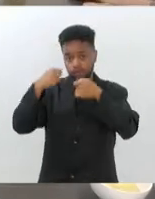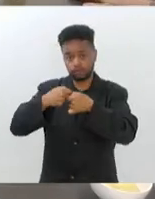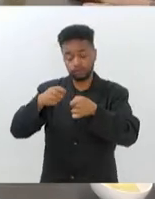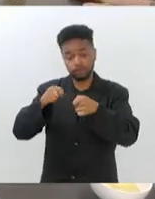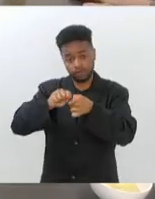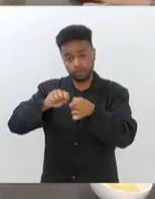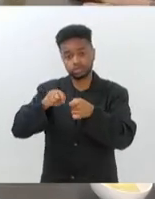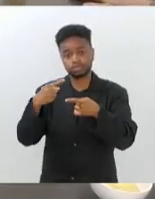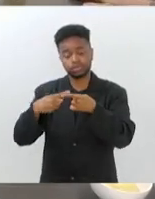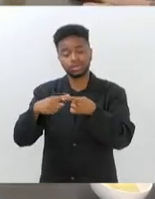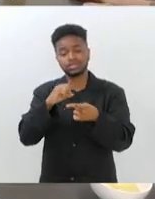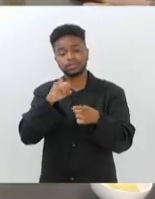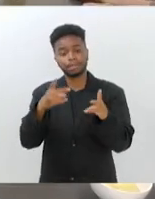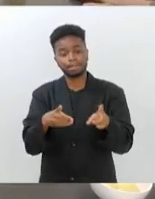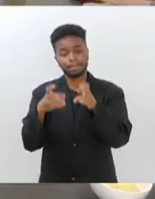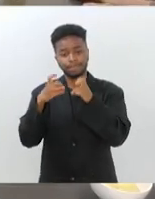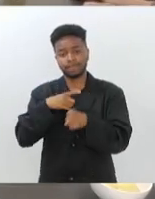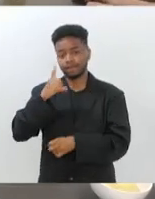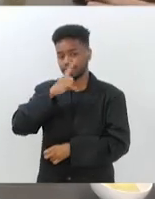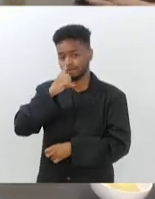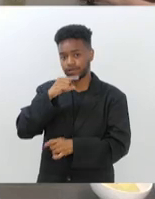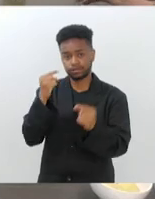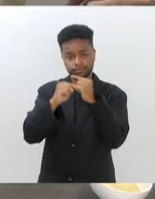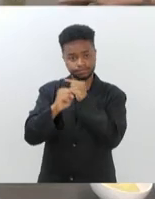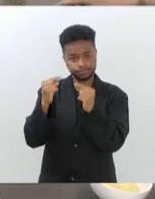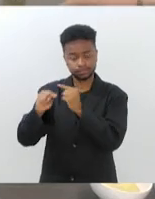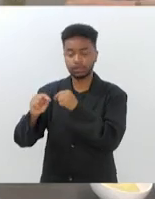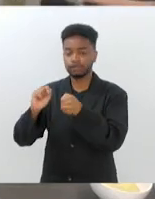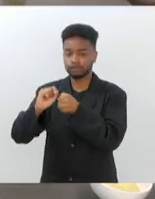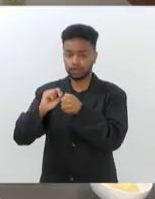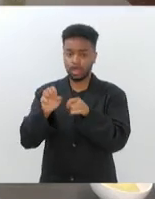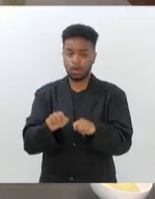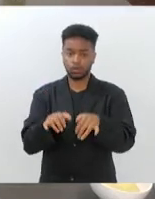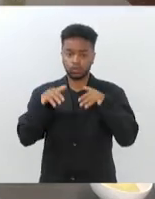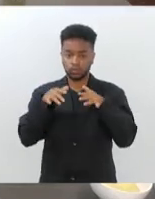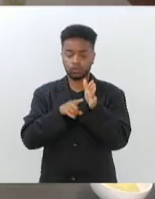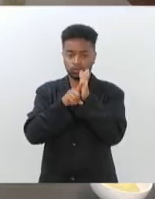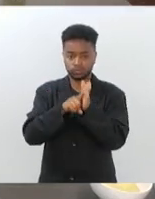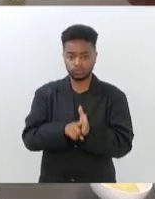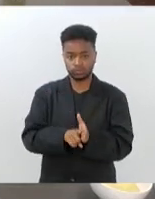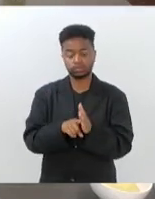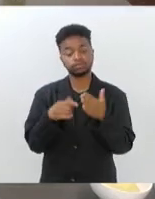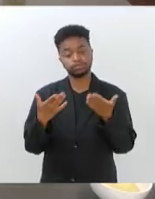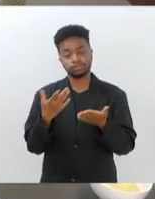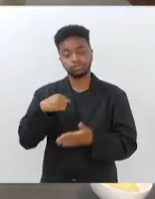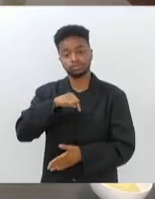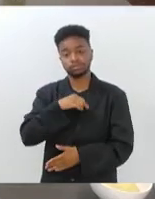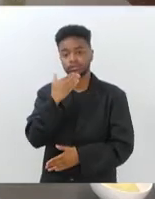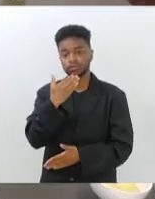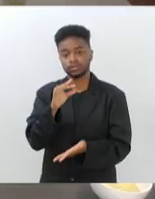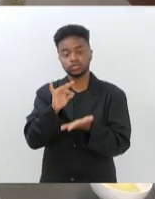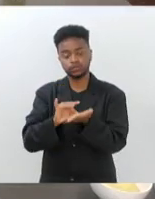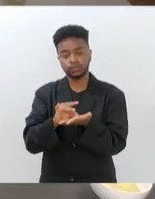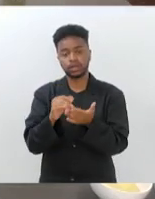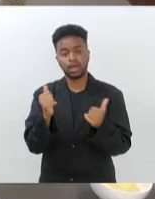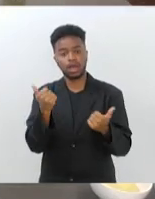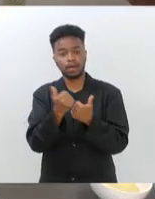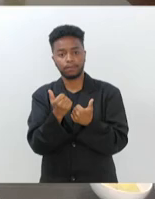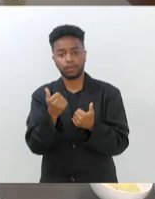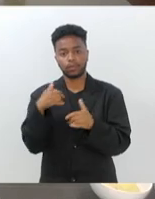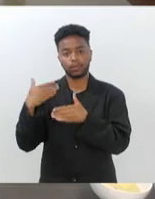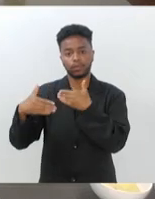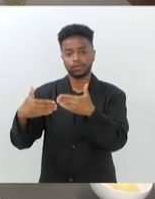há alguma inconsistência ele vai fazer a auditoria Então o que a gente tá pedindo já é que haja de fato uma uma um auxílio nesse